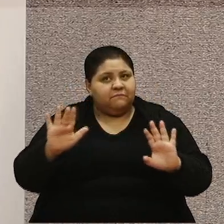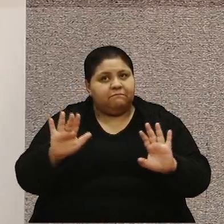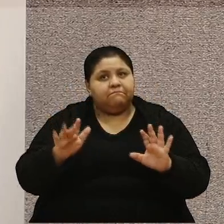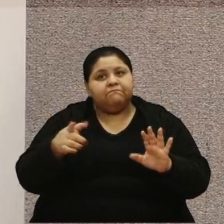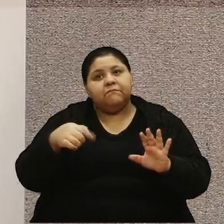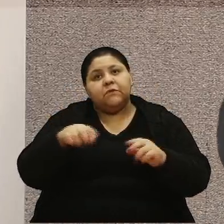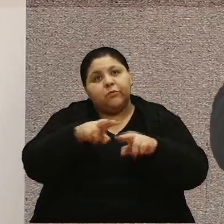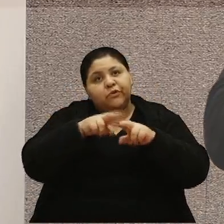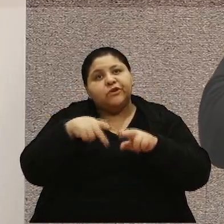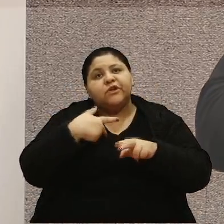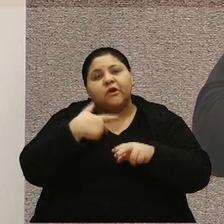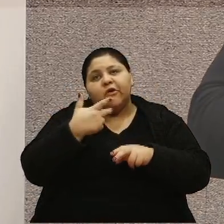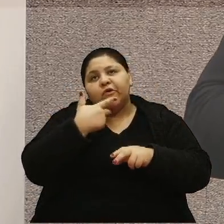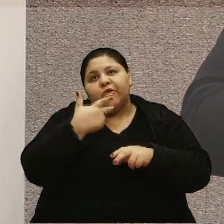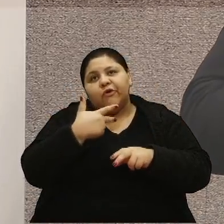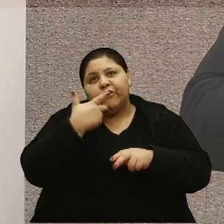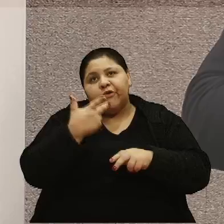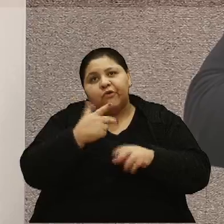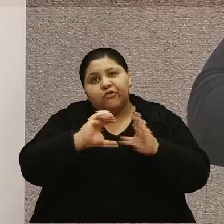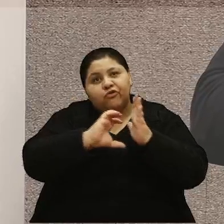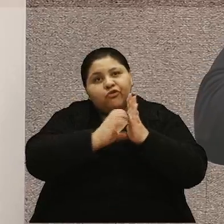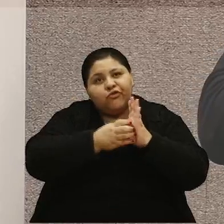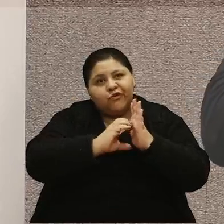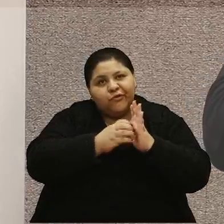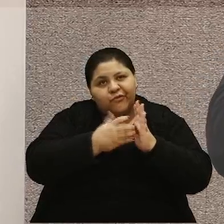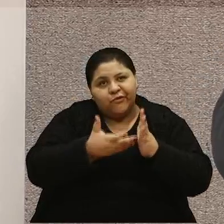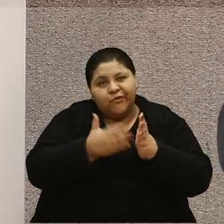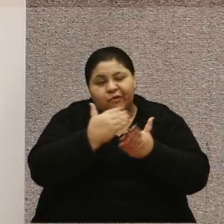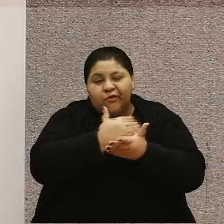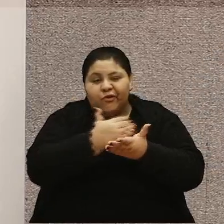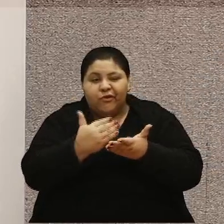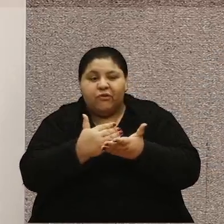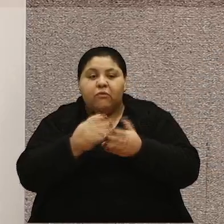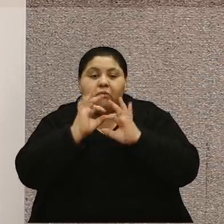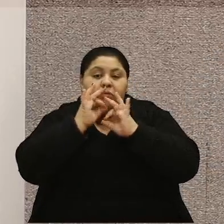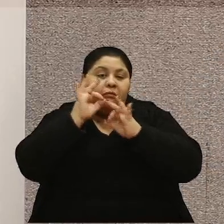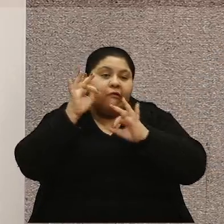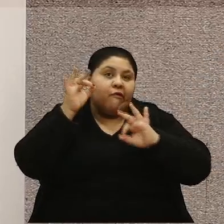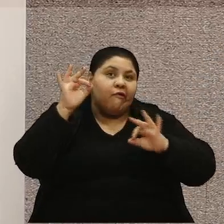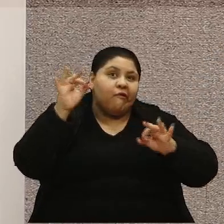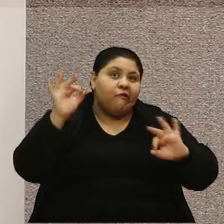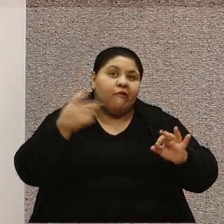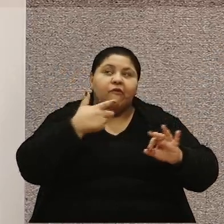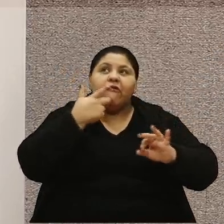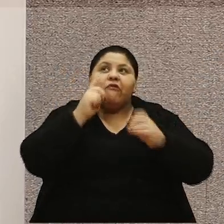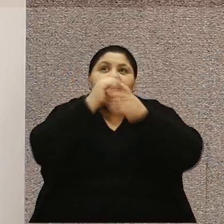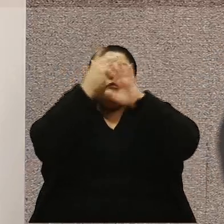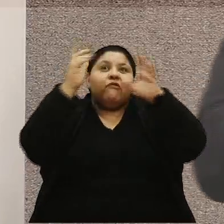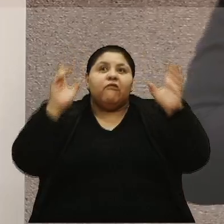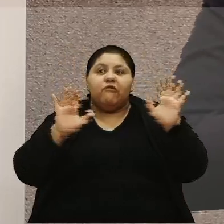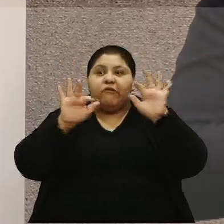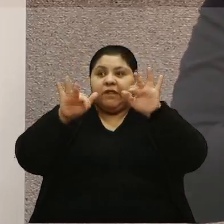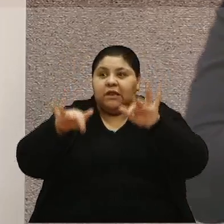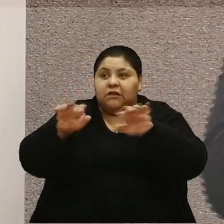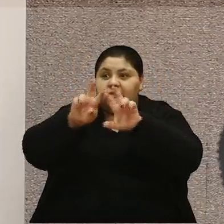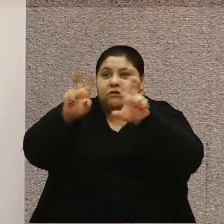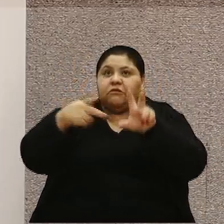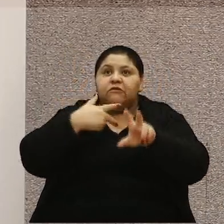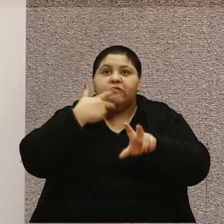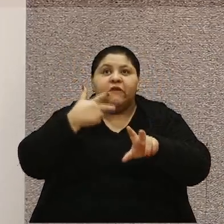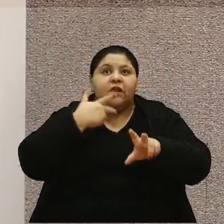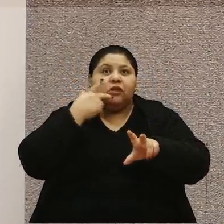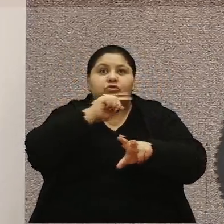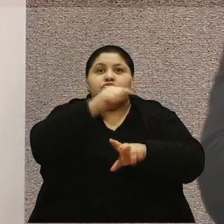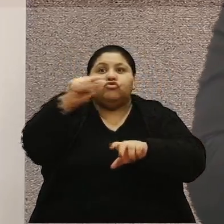isso eu vou me valer aqui dos dados, né, porque a gente começa com narrativas, a gente começa falando de meio ambiente e termina falando da Palestina, né,